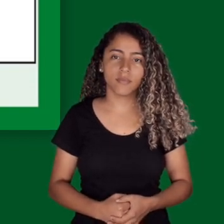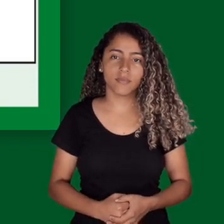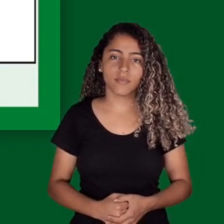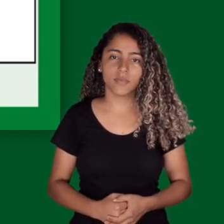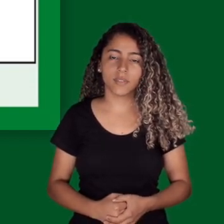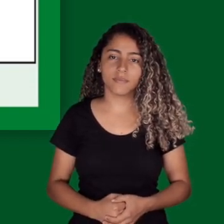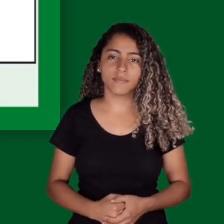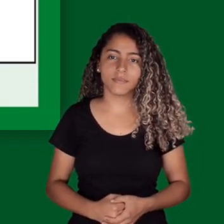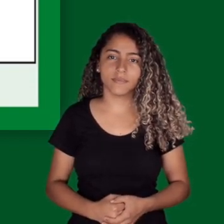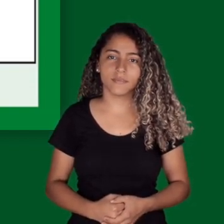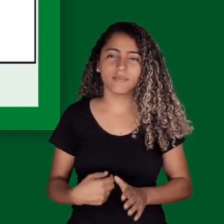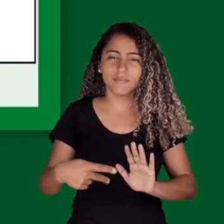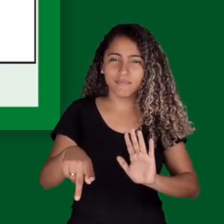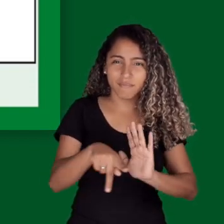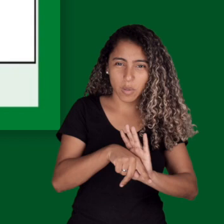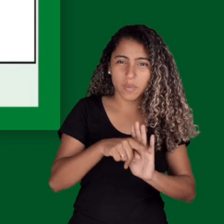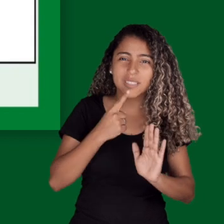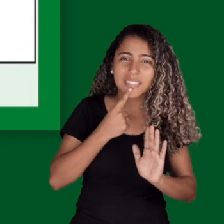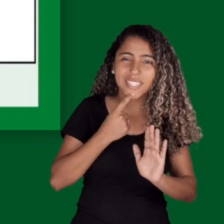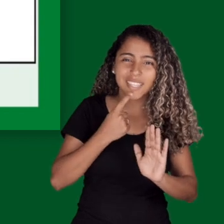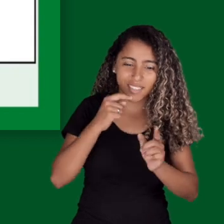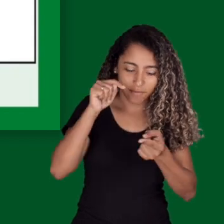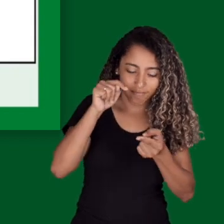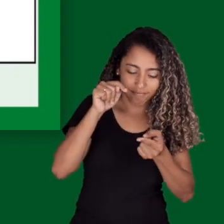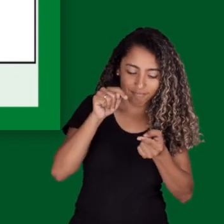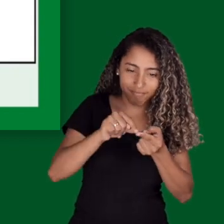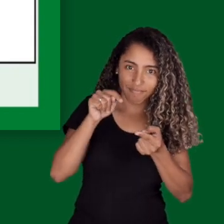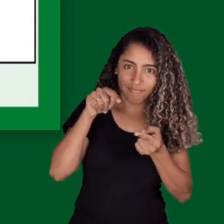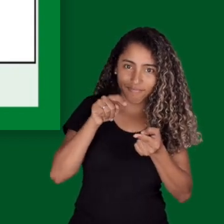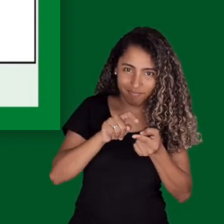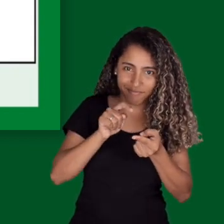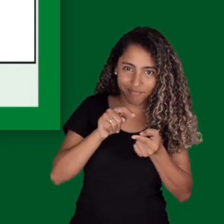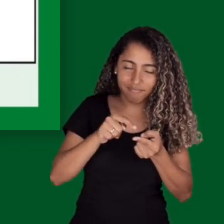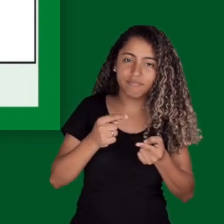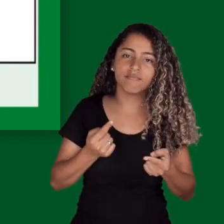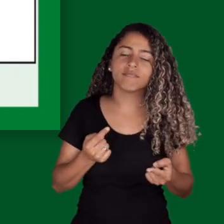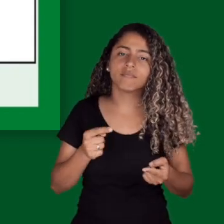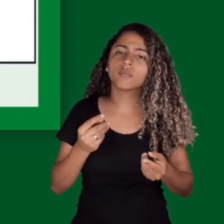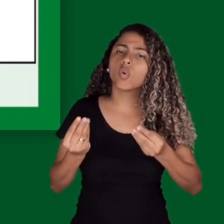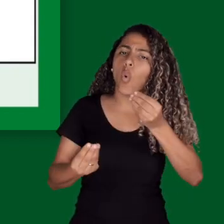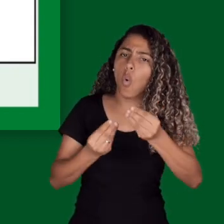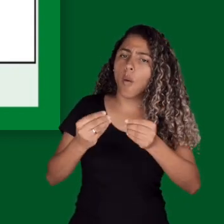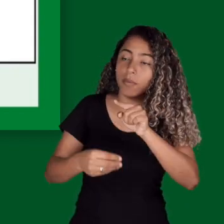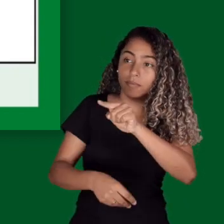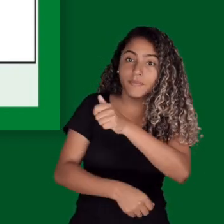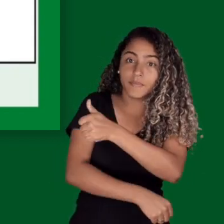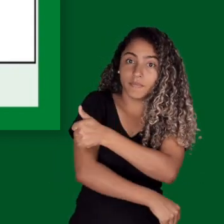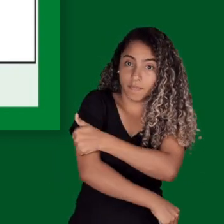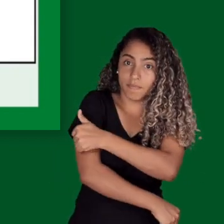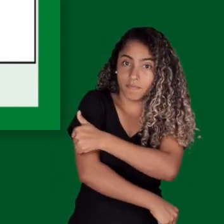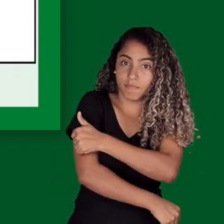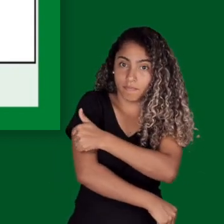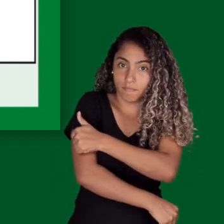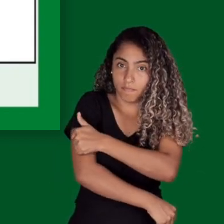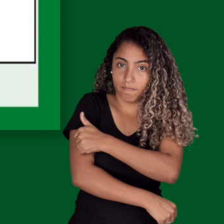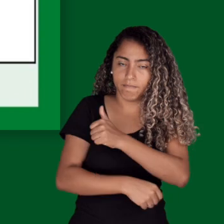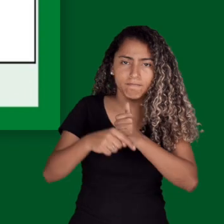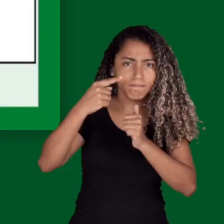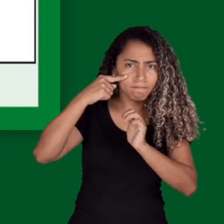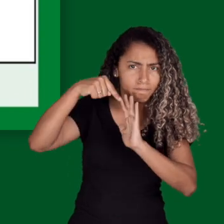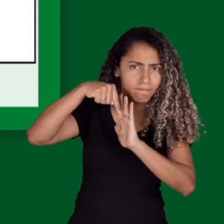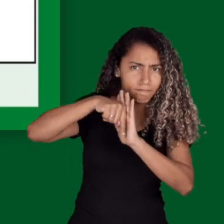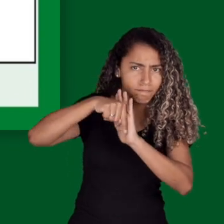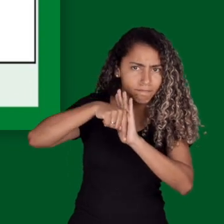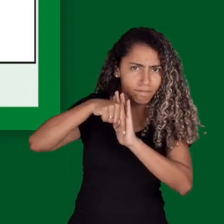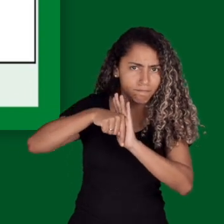Então, a glicemia capilar, que a gente chama o teste de ponta de dedo, o aluno ele vai medir a